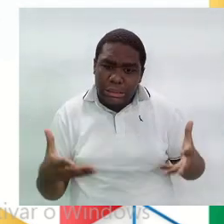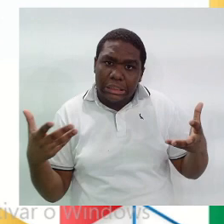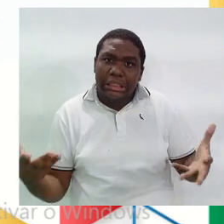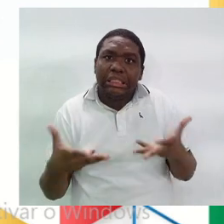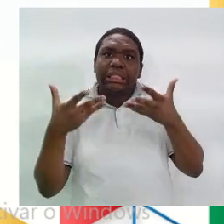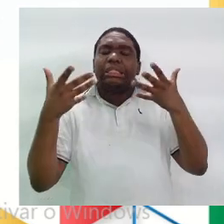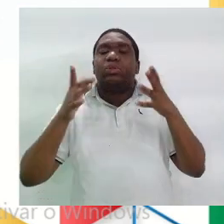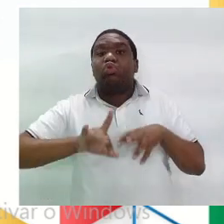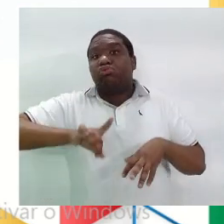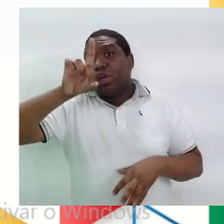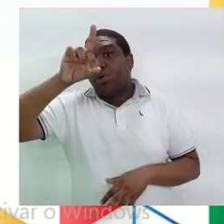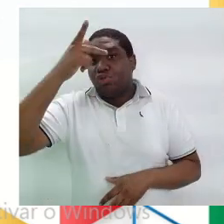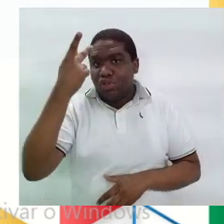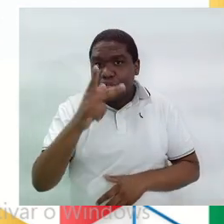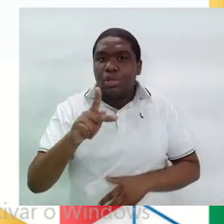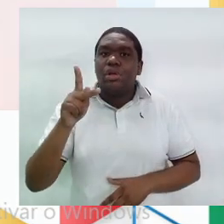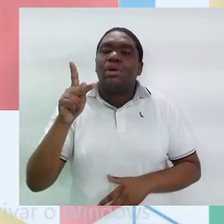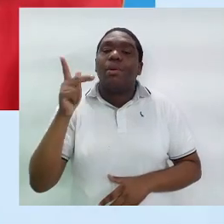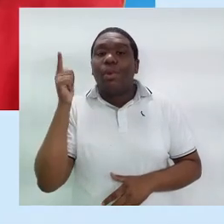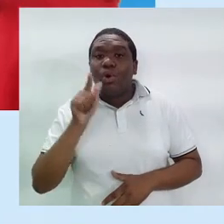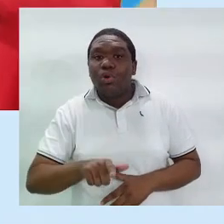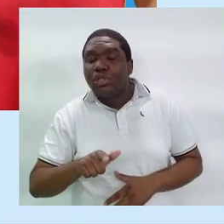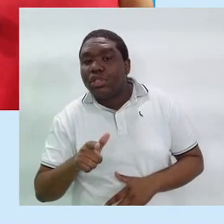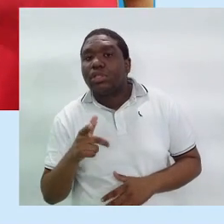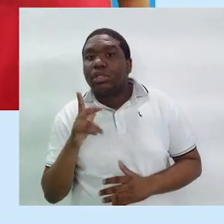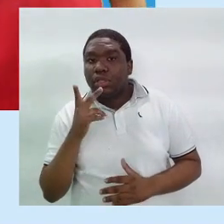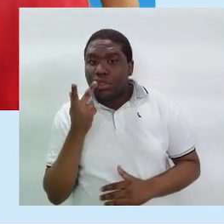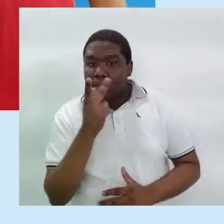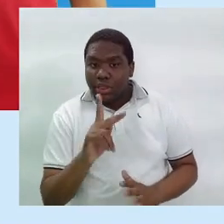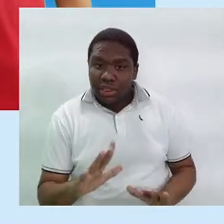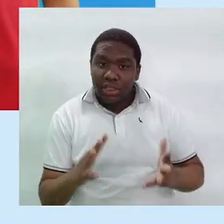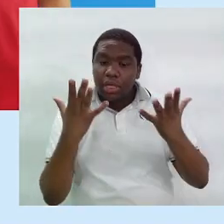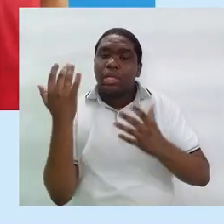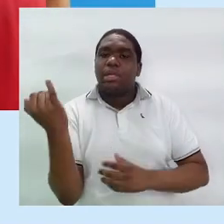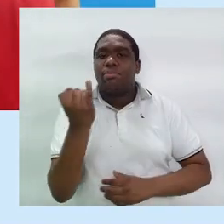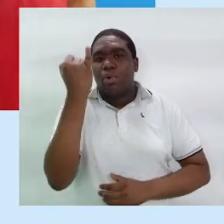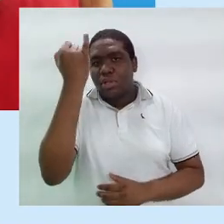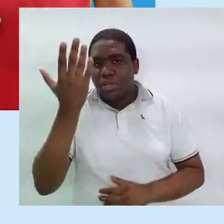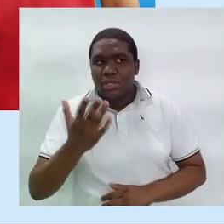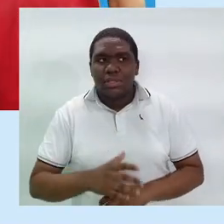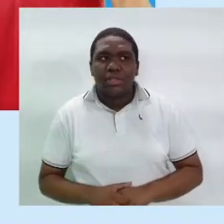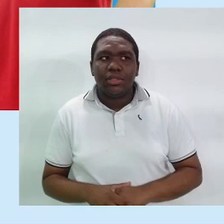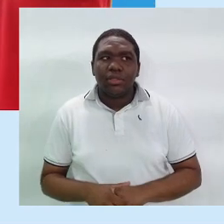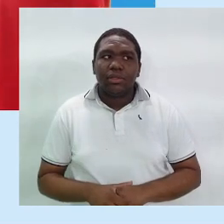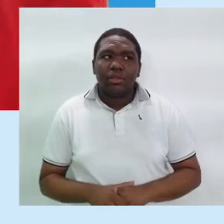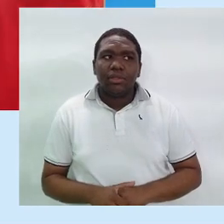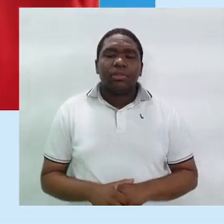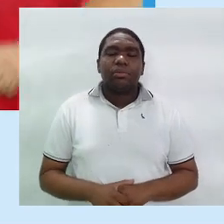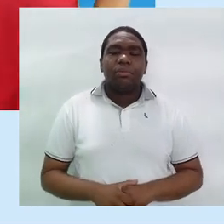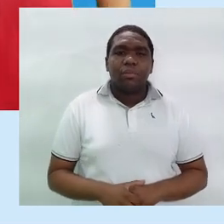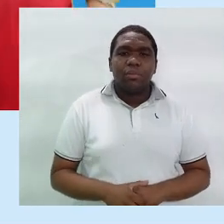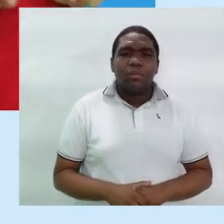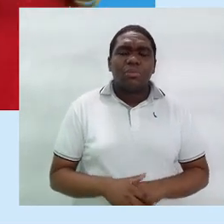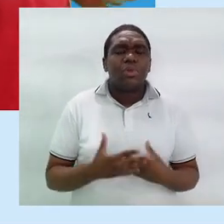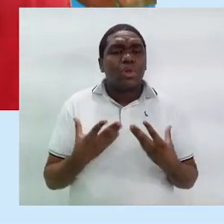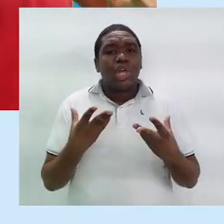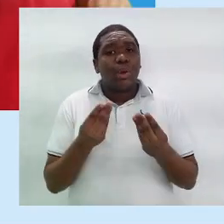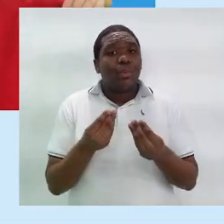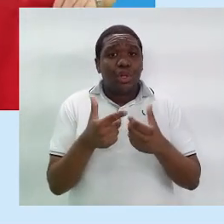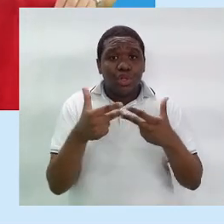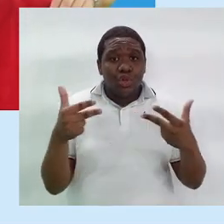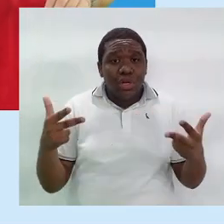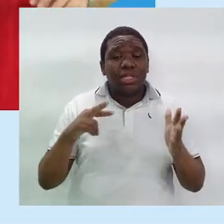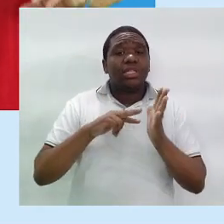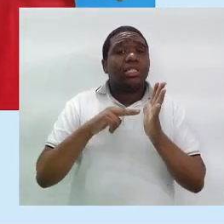suas divindades, para fazer o que? As suas celebrações. É importante. Vamos ver aqui. Olhem, muitos símbolos